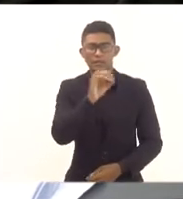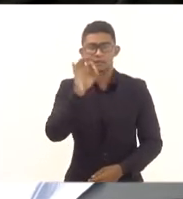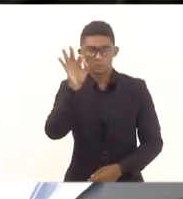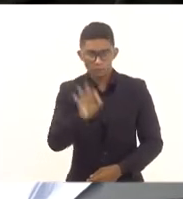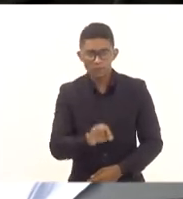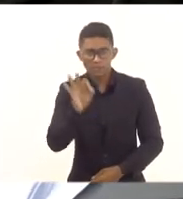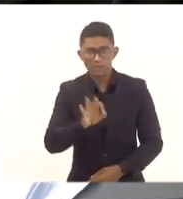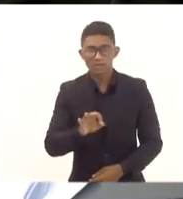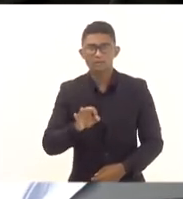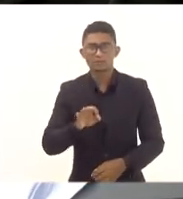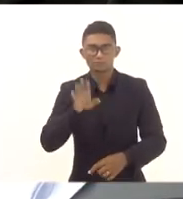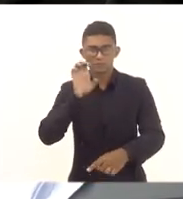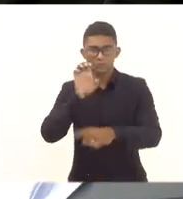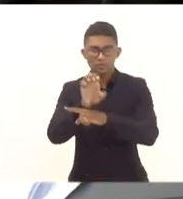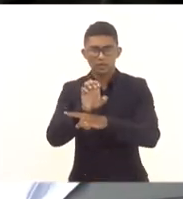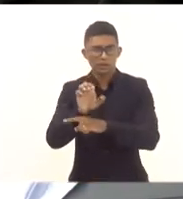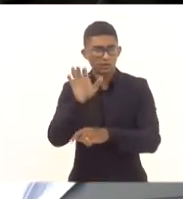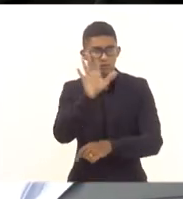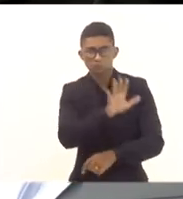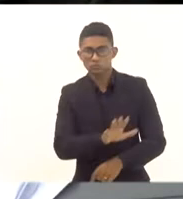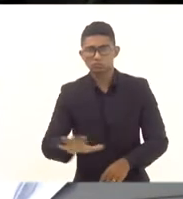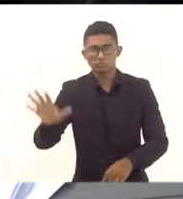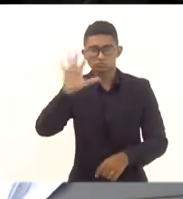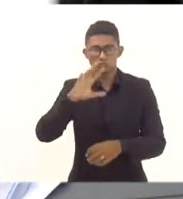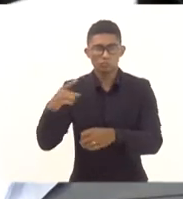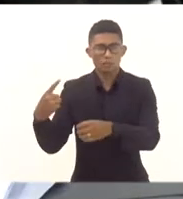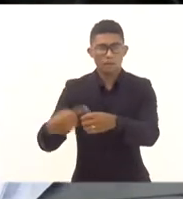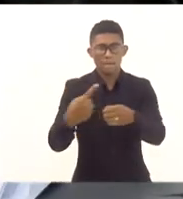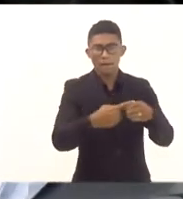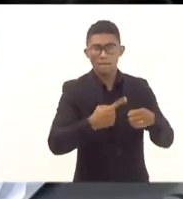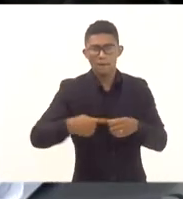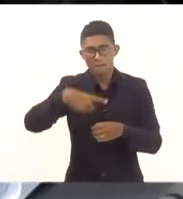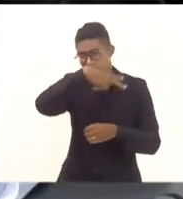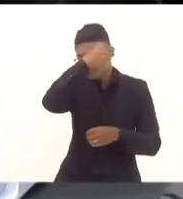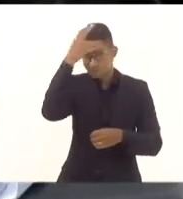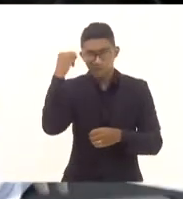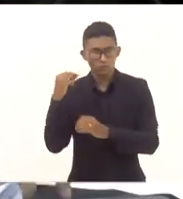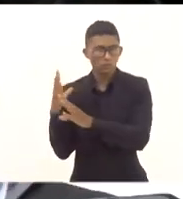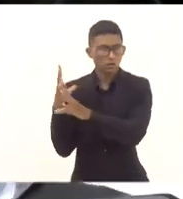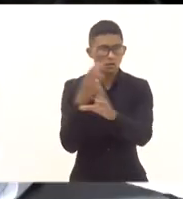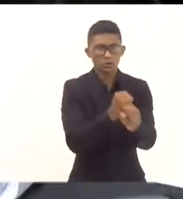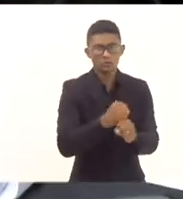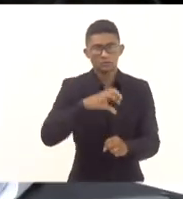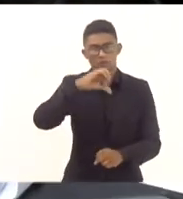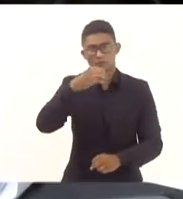do Estado né nos 92 municípios a